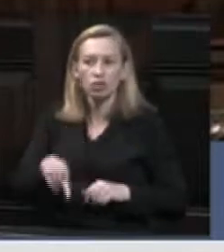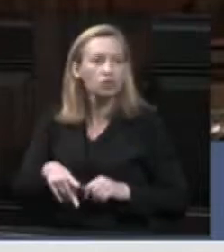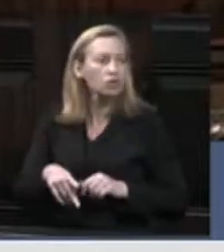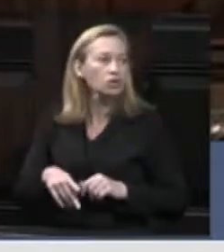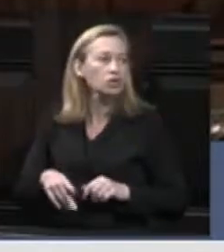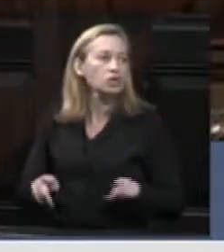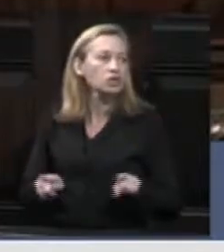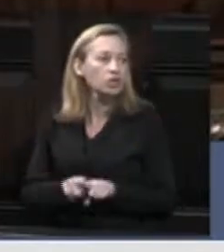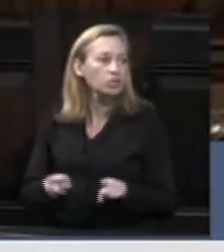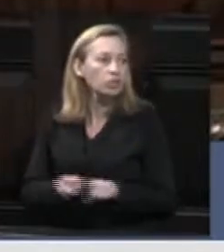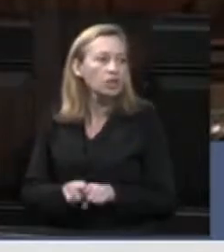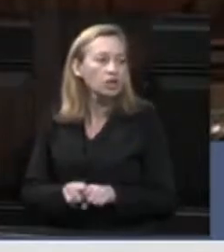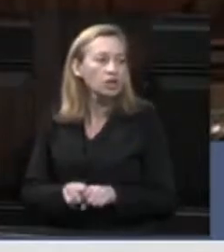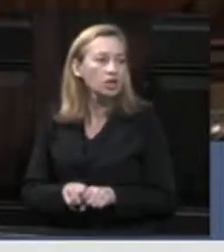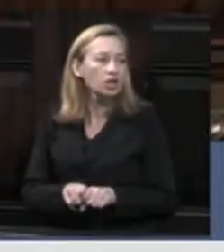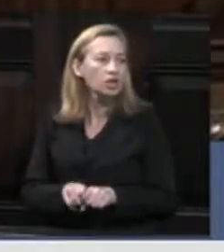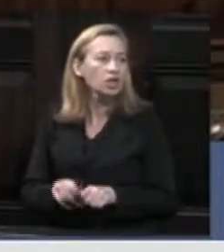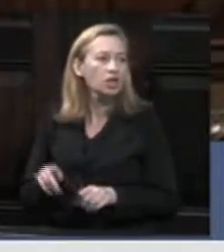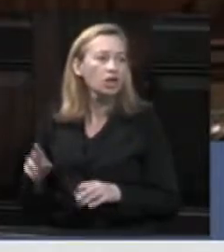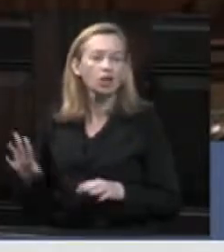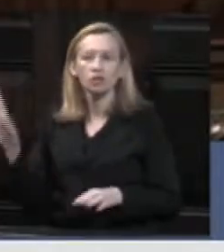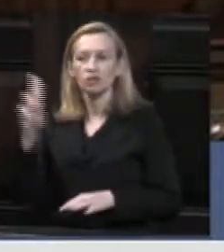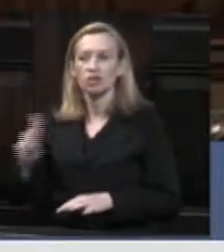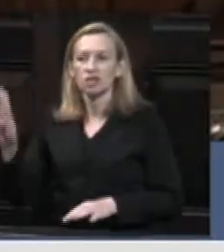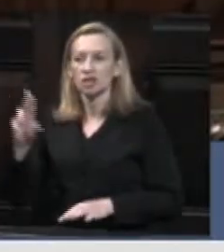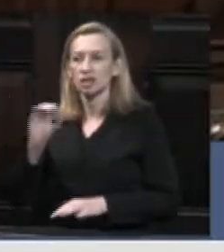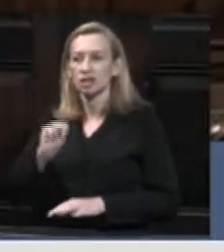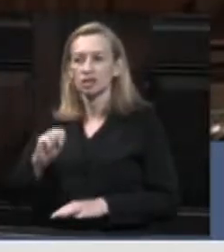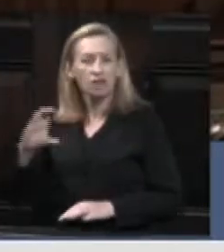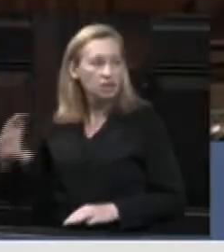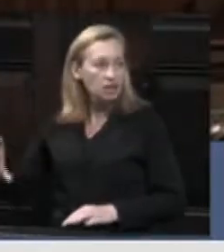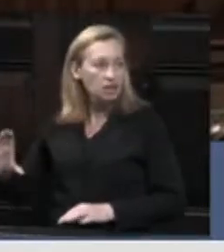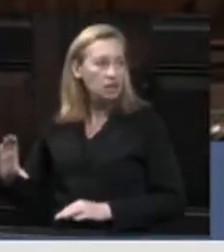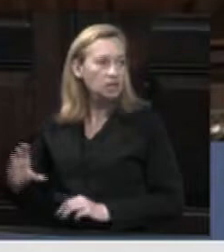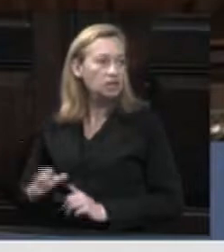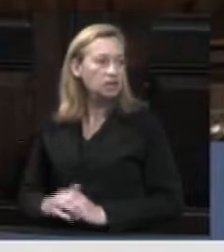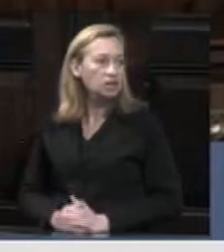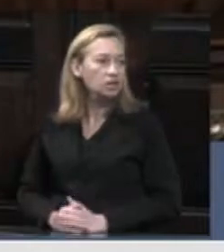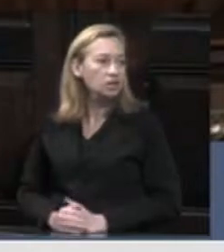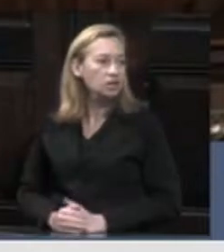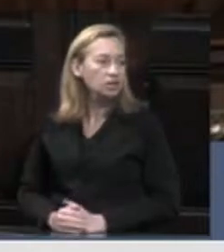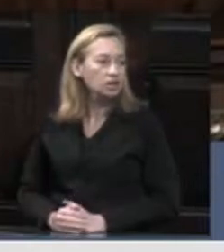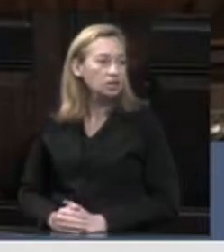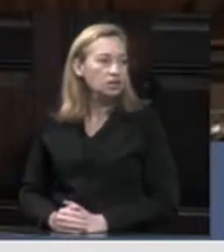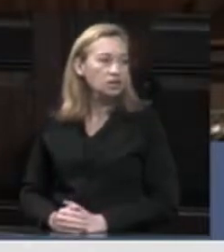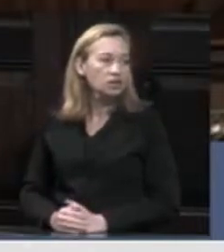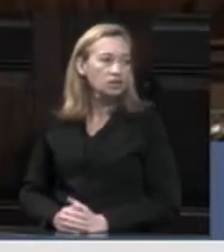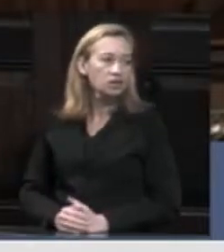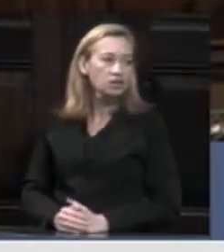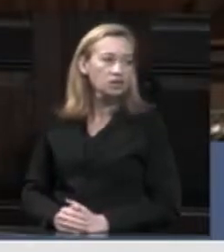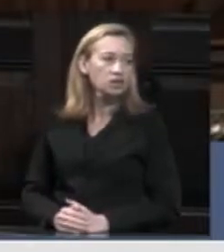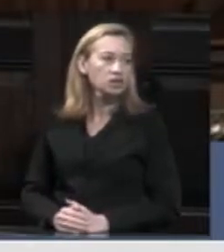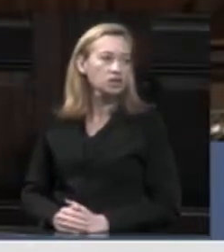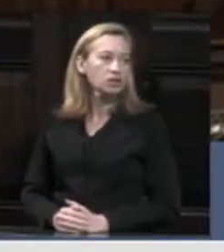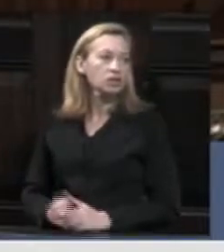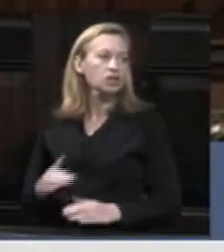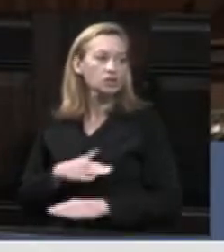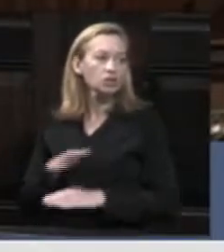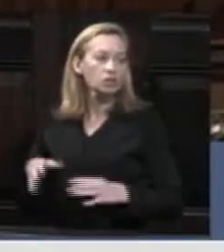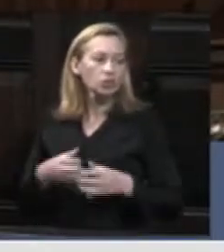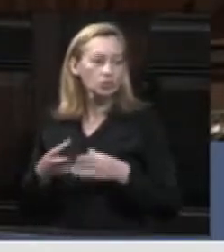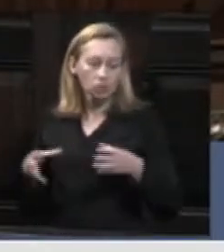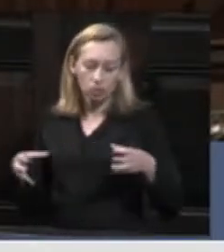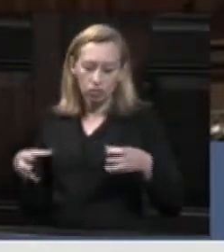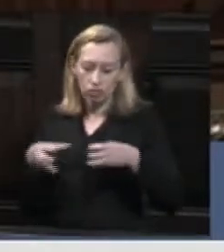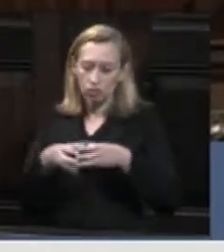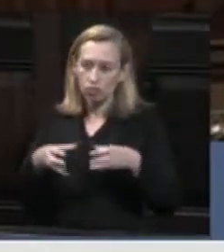minha solidariedade e meu alinhamento em favor, em defesa, ao lado da comunidade acadêmica brasileira,